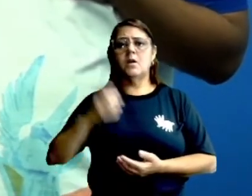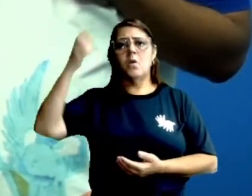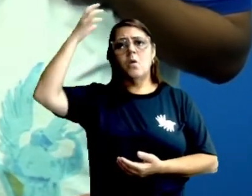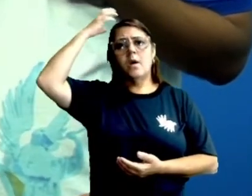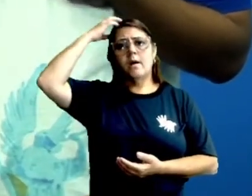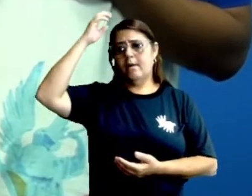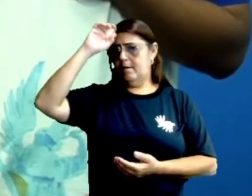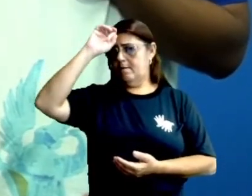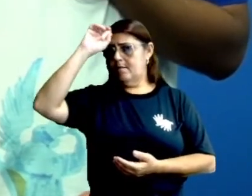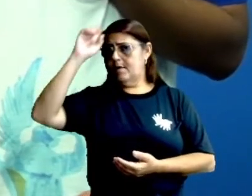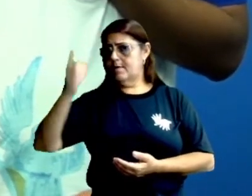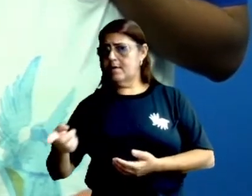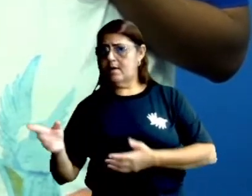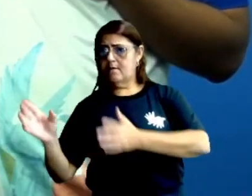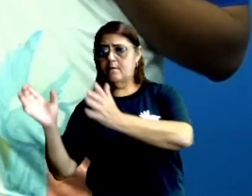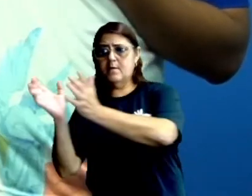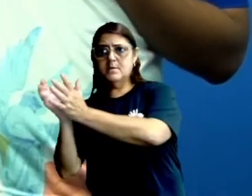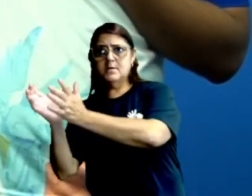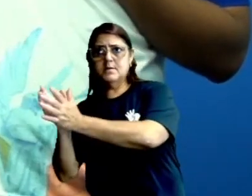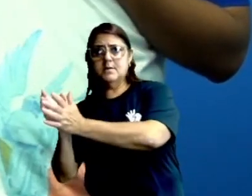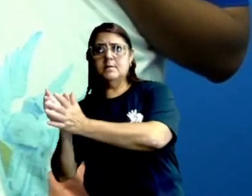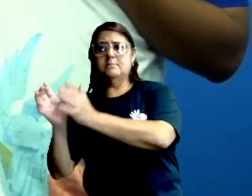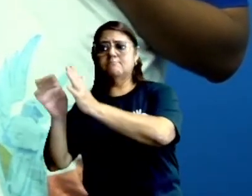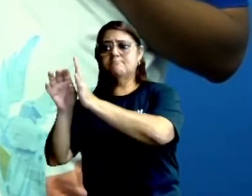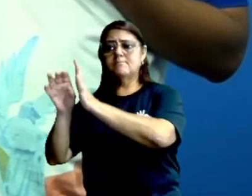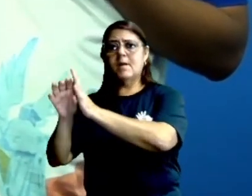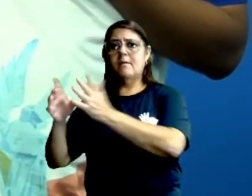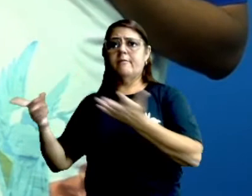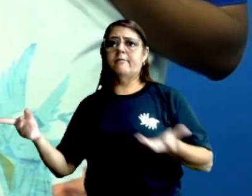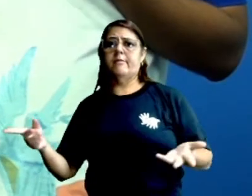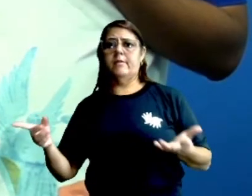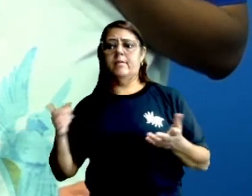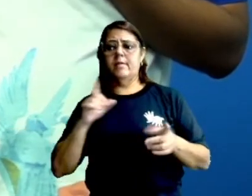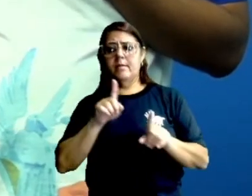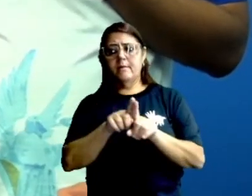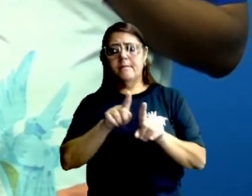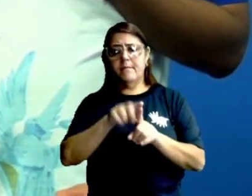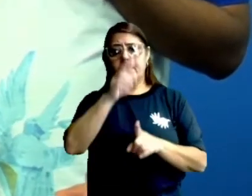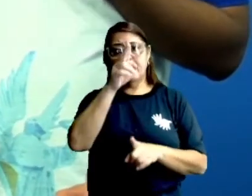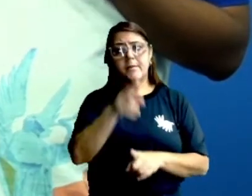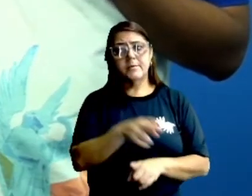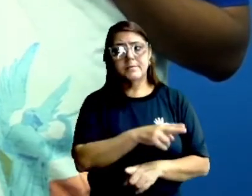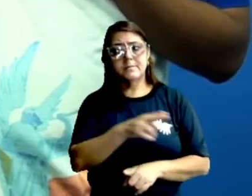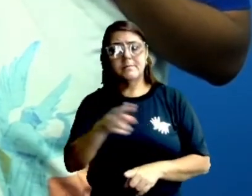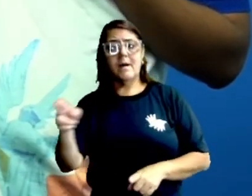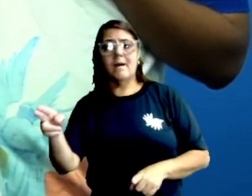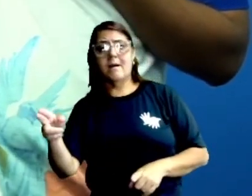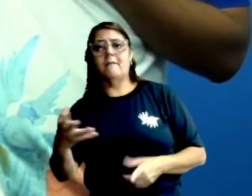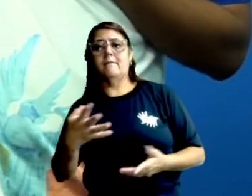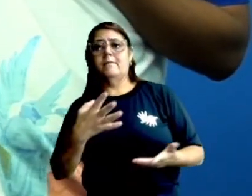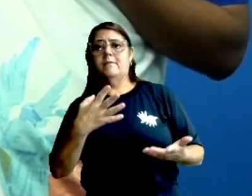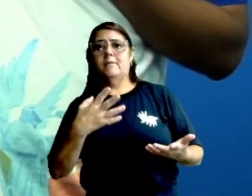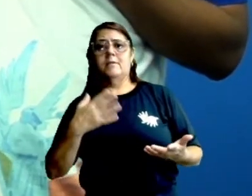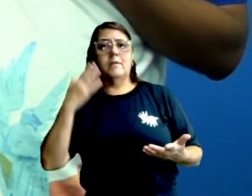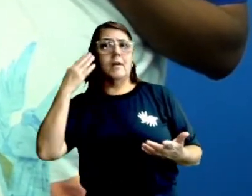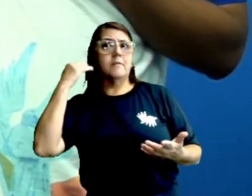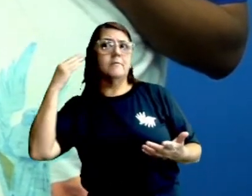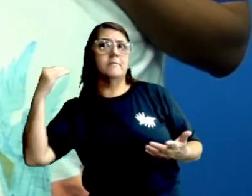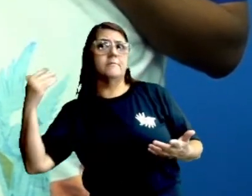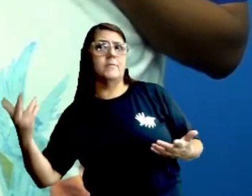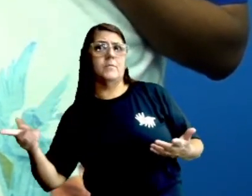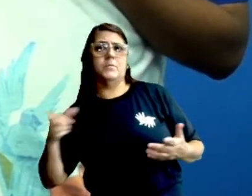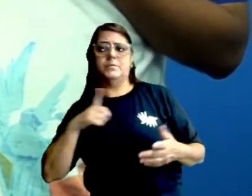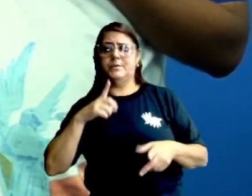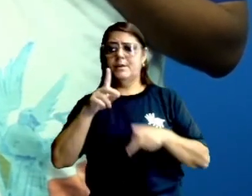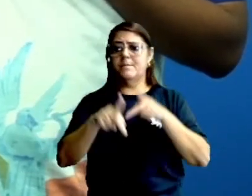que comandava lá a sociedade inca, mas também tinha os sacerdotes, que tinham muito prestígio, né? Além desses sacerdotes, tinha as